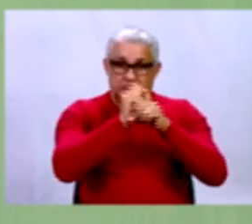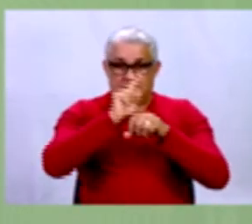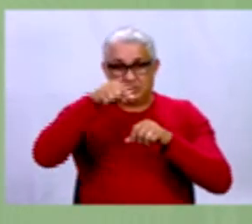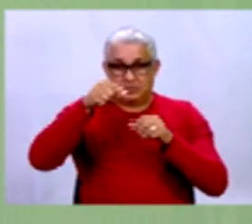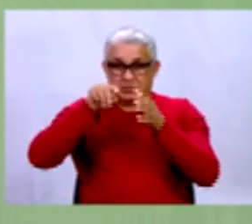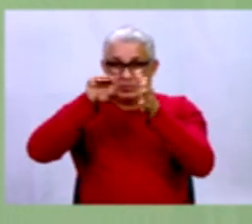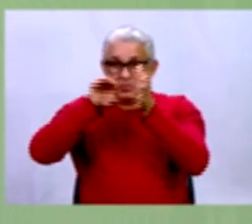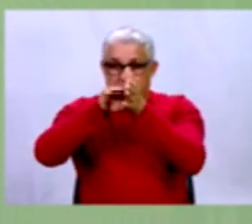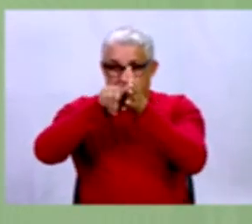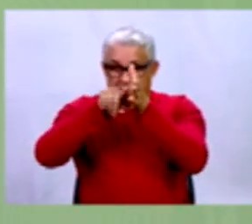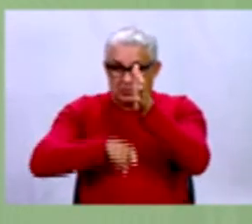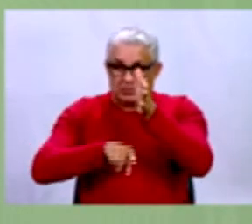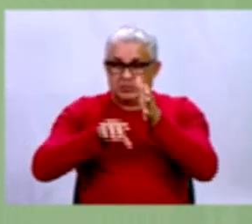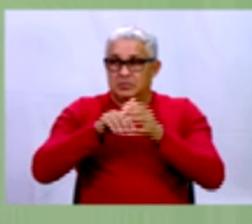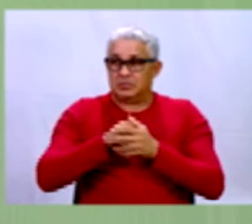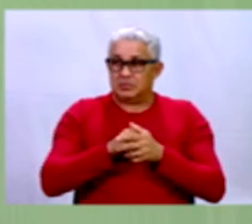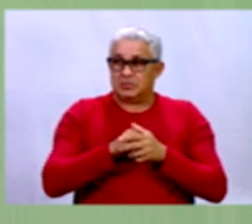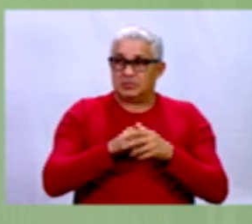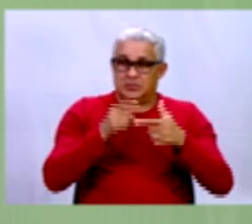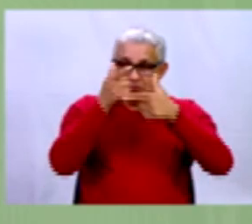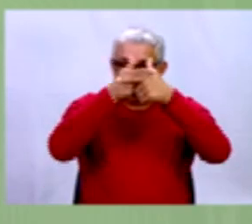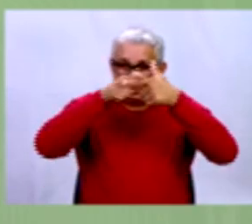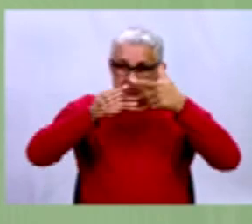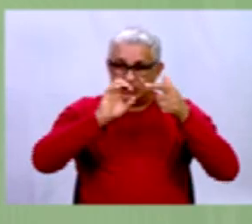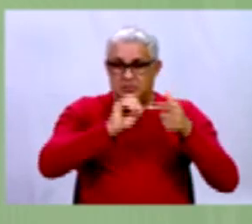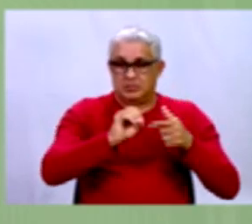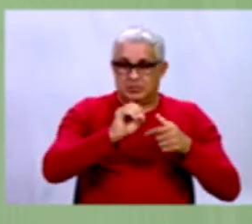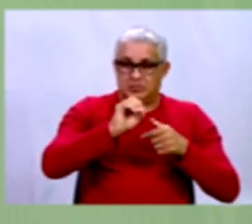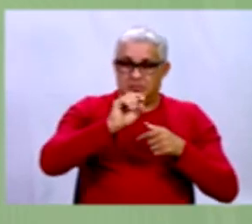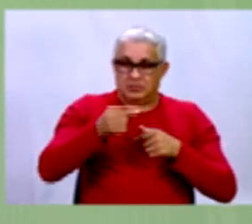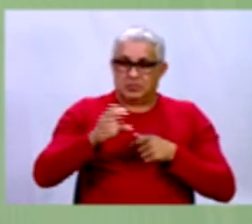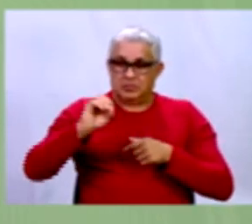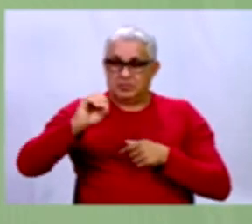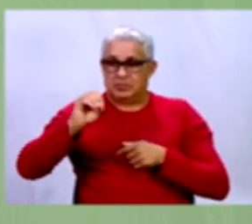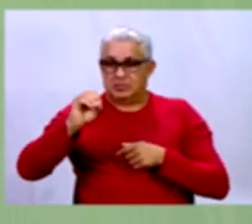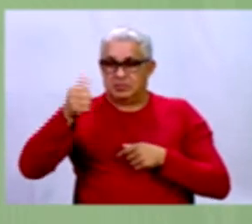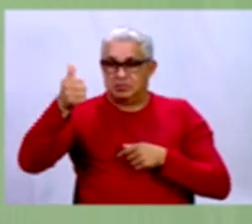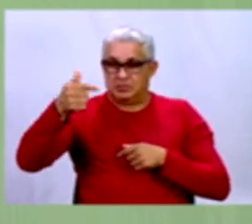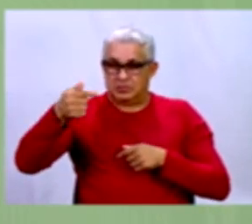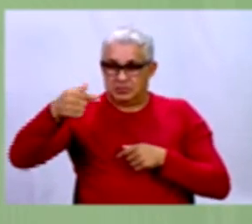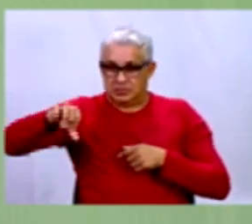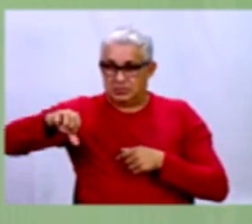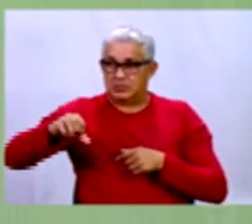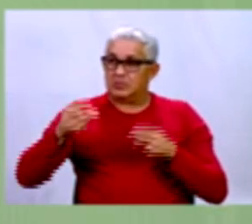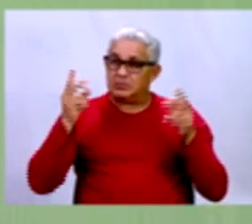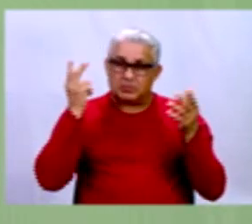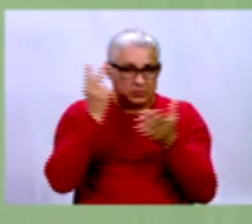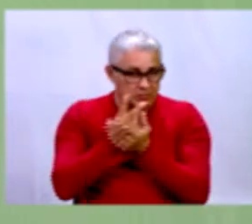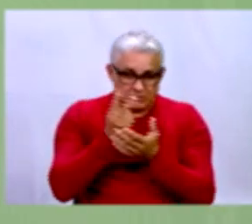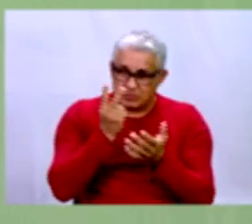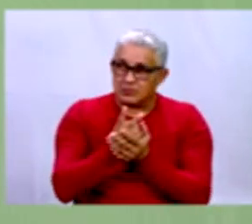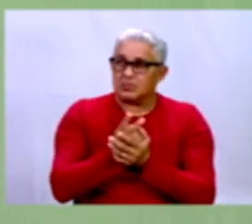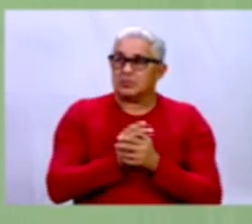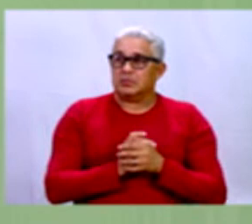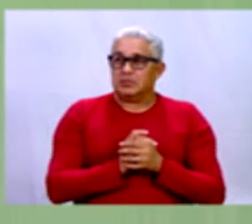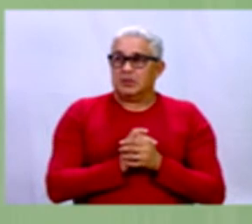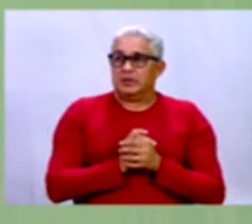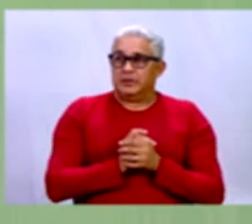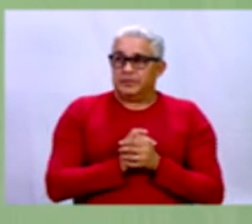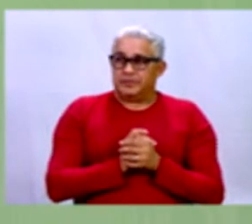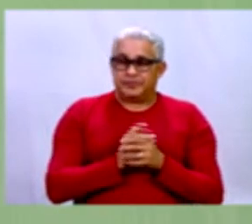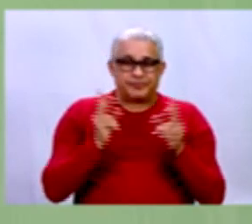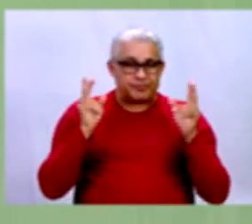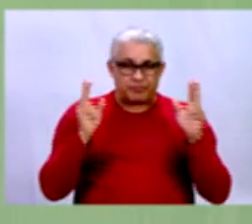né? Divididos por 0,0179 vezes a mesma coisa aqui, ó. A mesma soma que foi feita